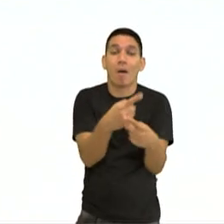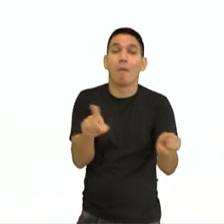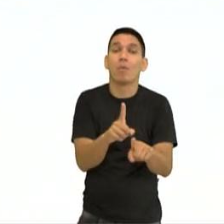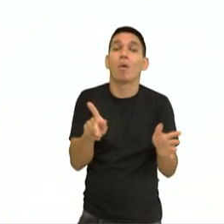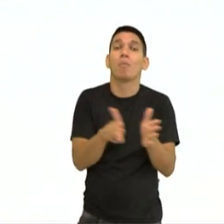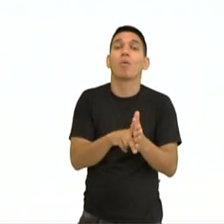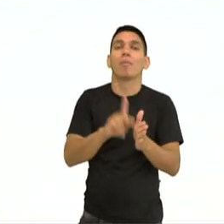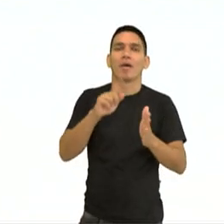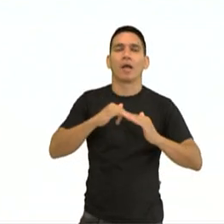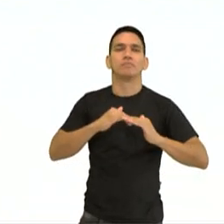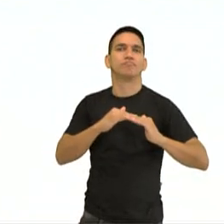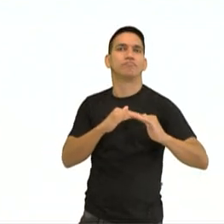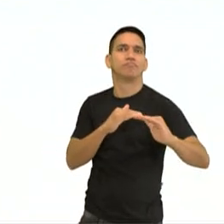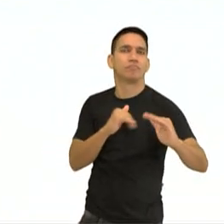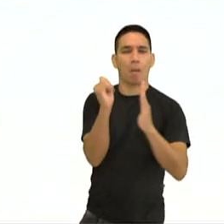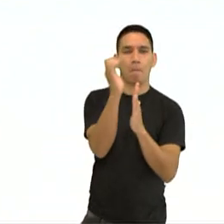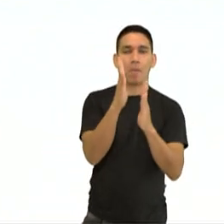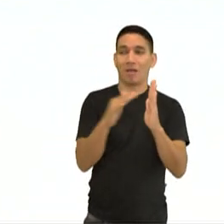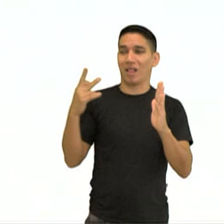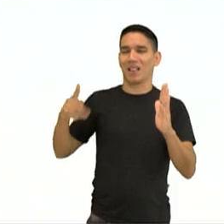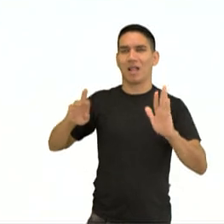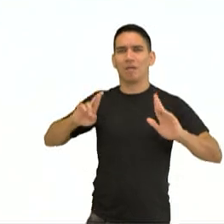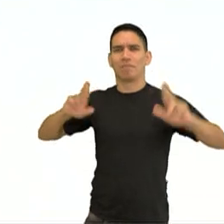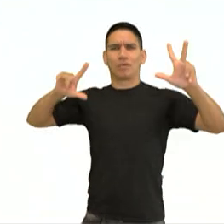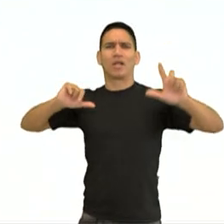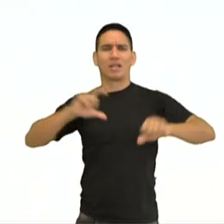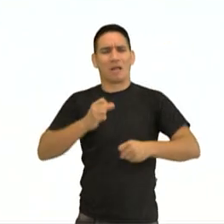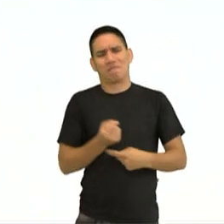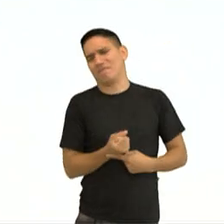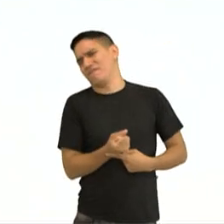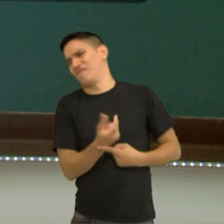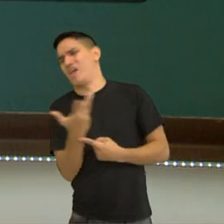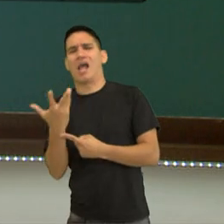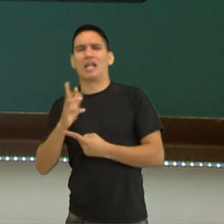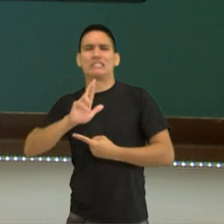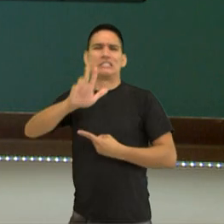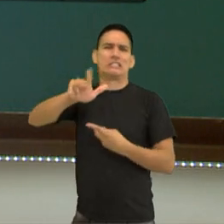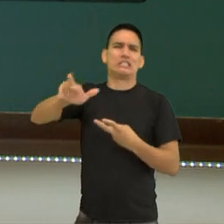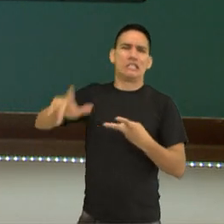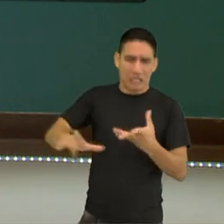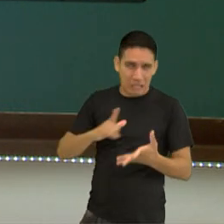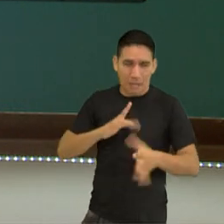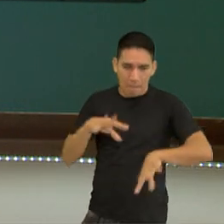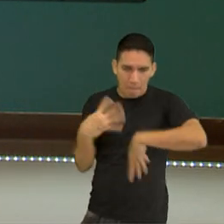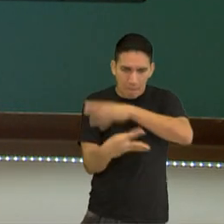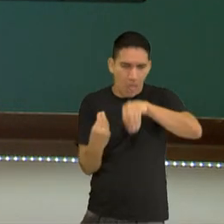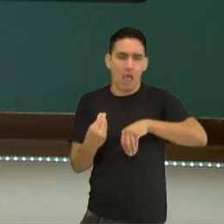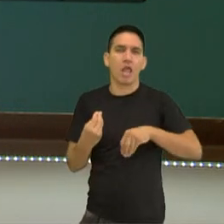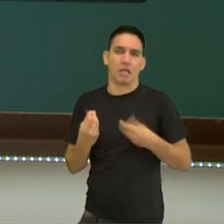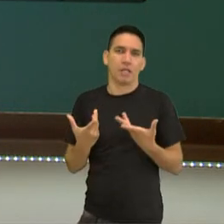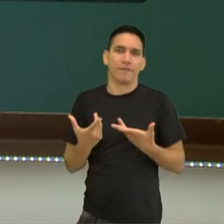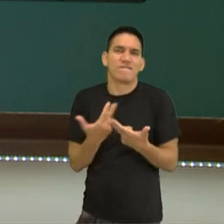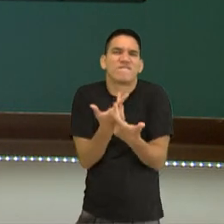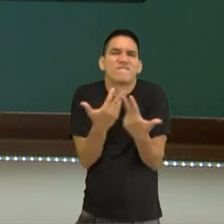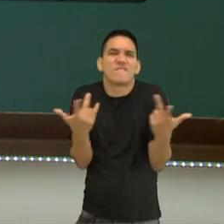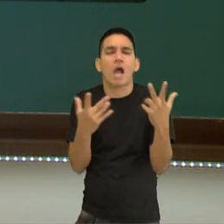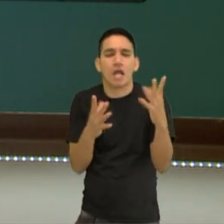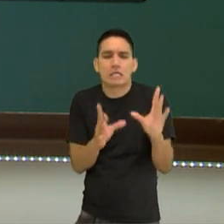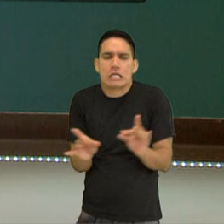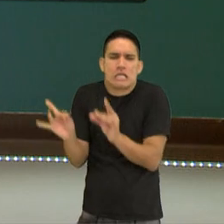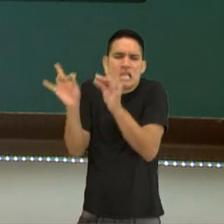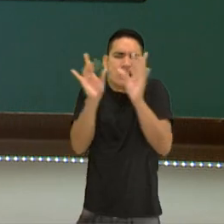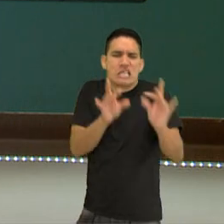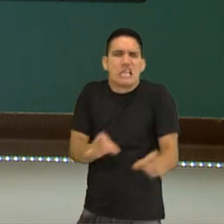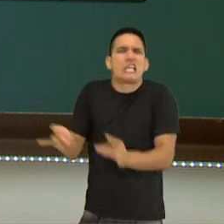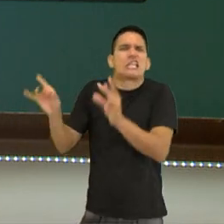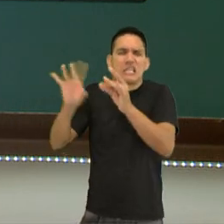tonal é o ápice aí do barroco, o dele é uma música polifônica, uma música com muitos ornamentos